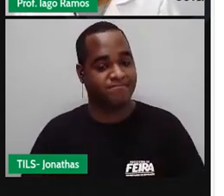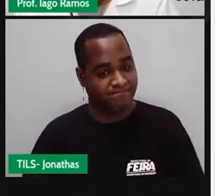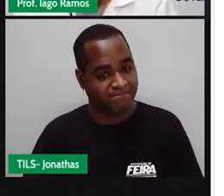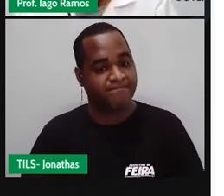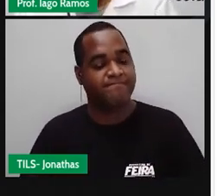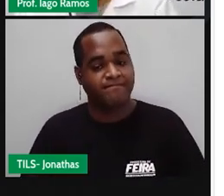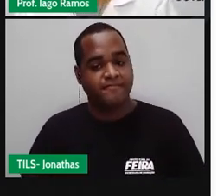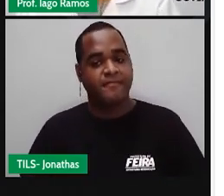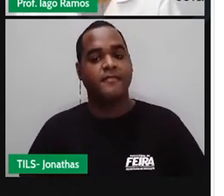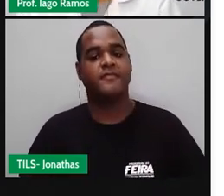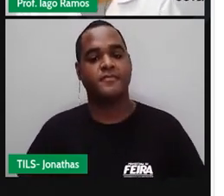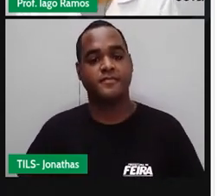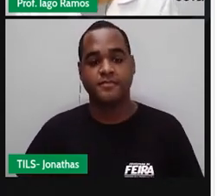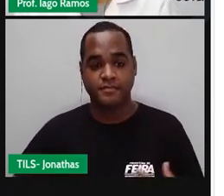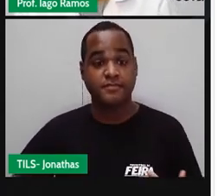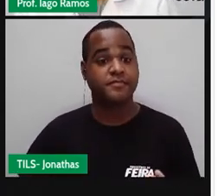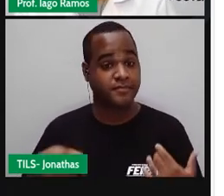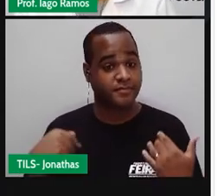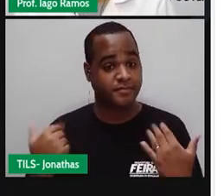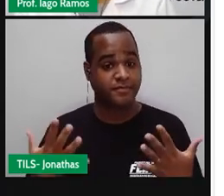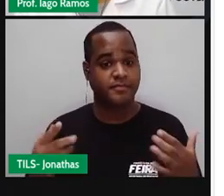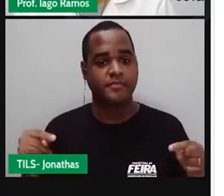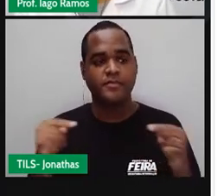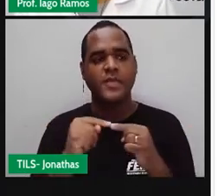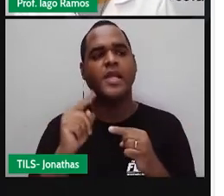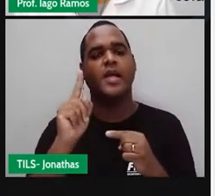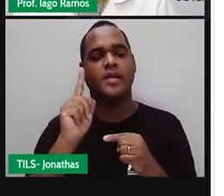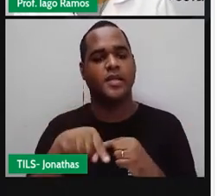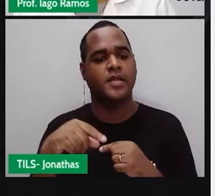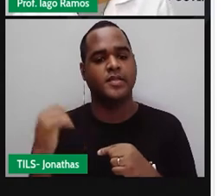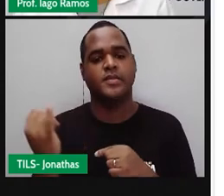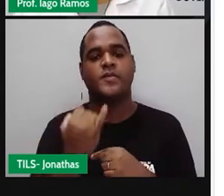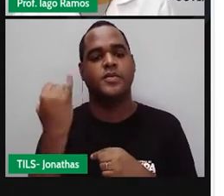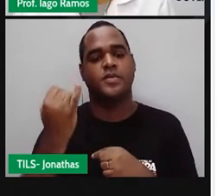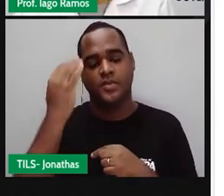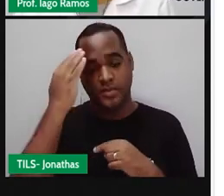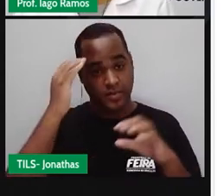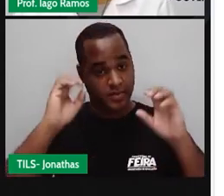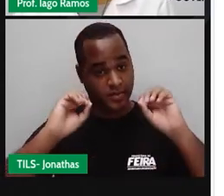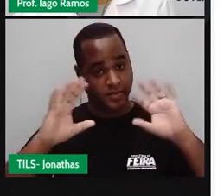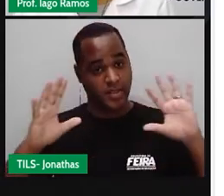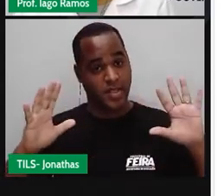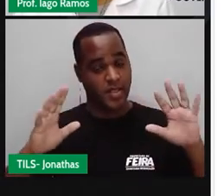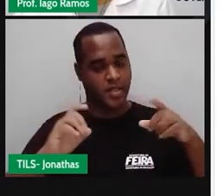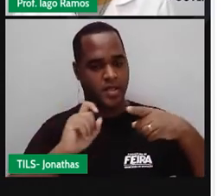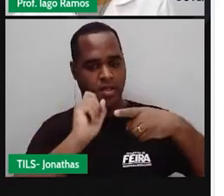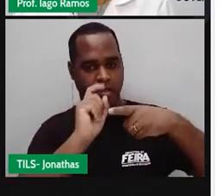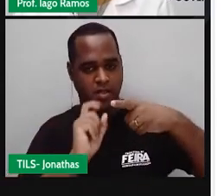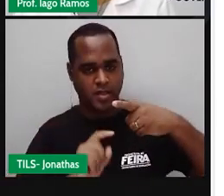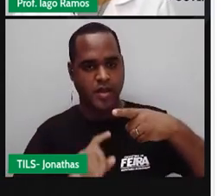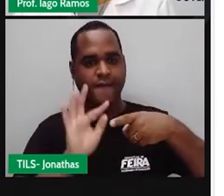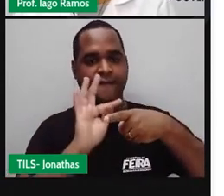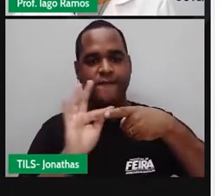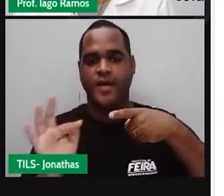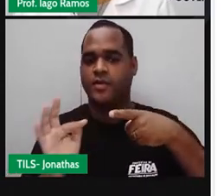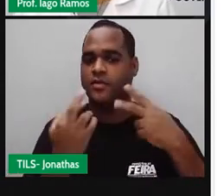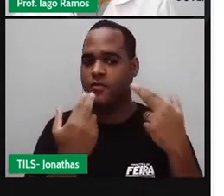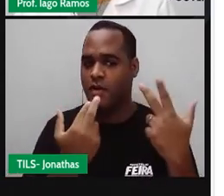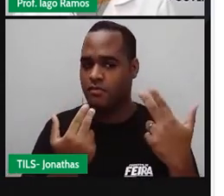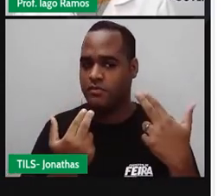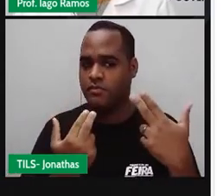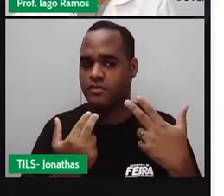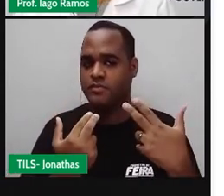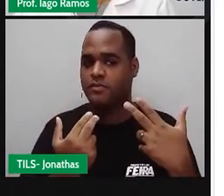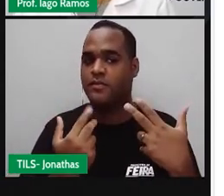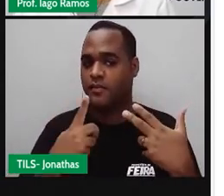quantidade. Isso é uma forma de você entender frações equivalentes a outra